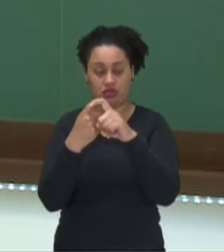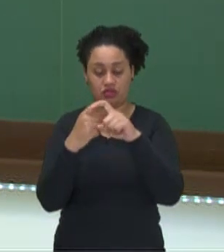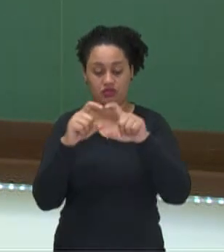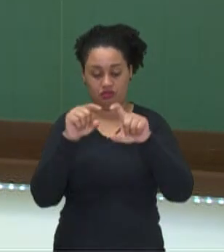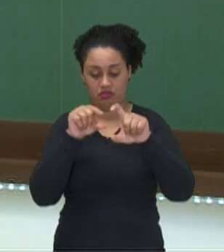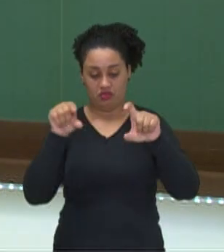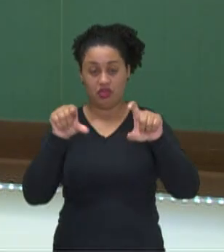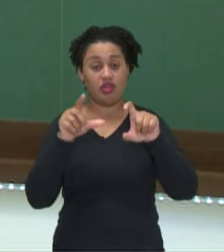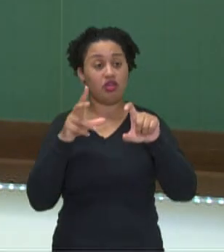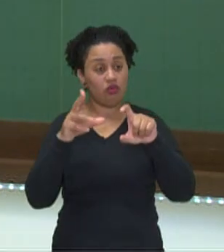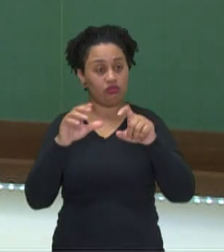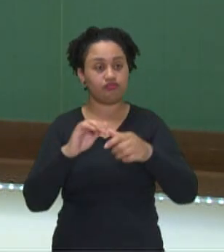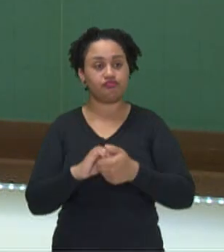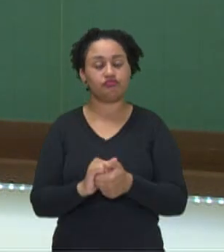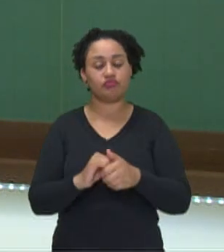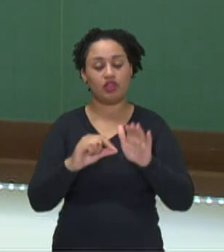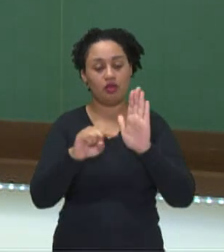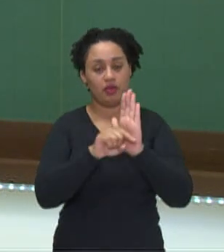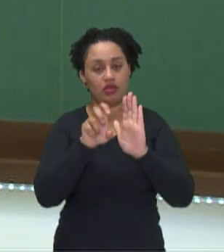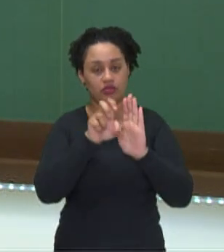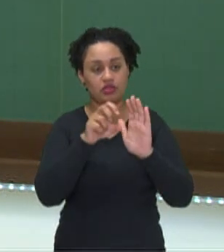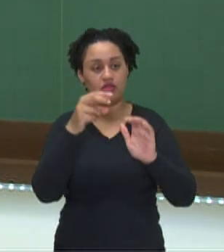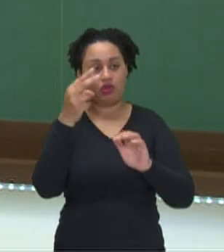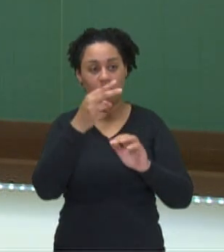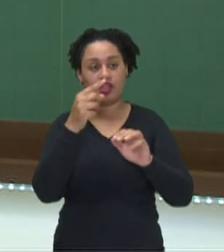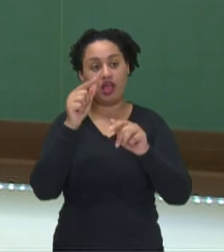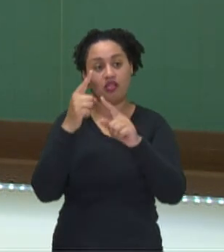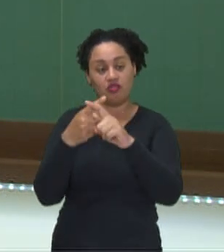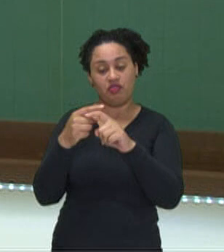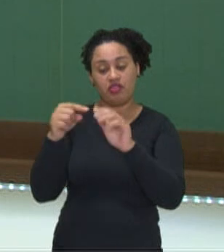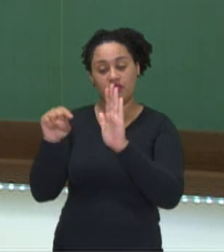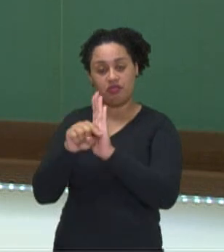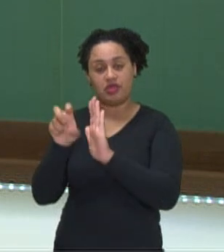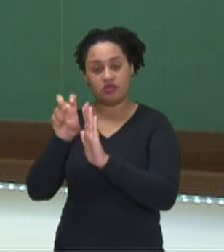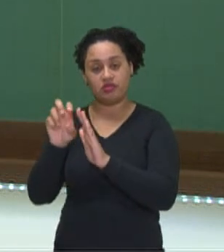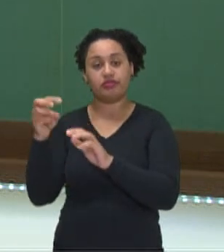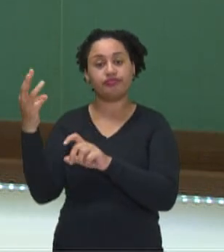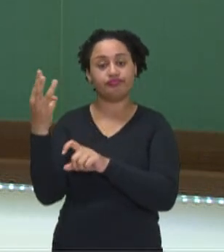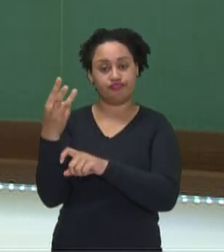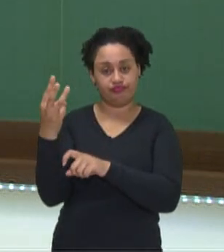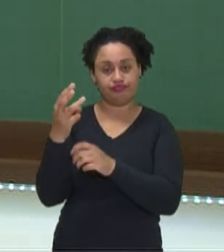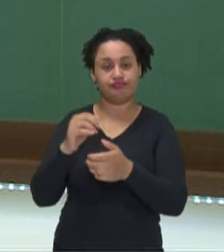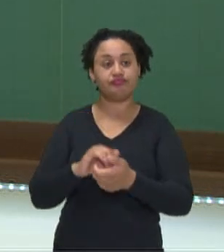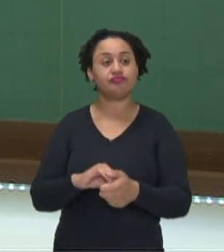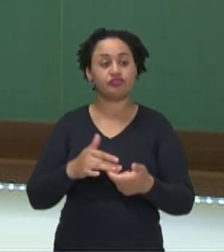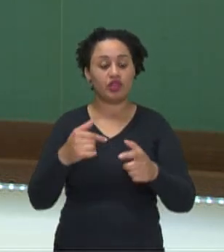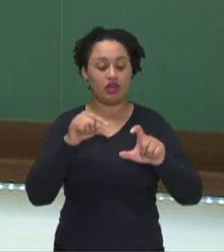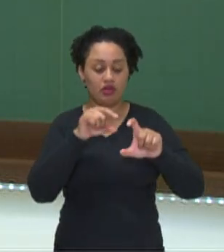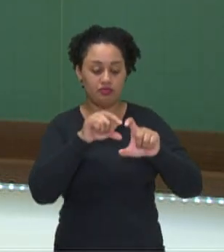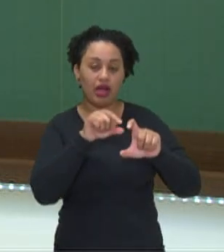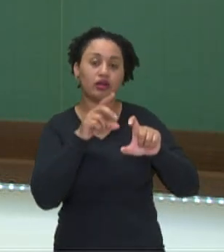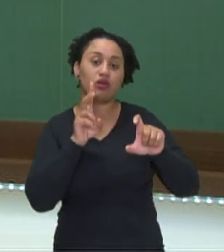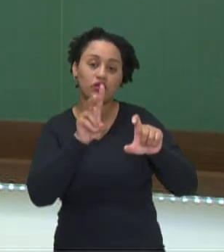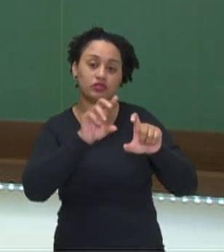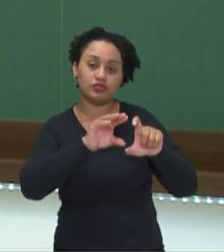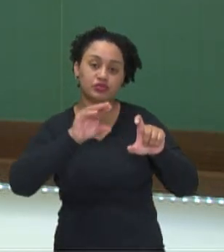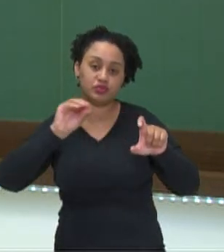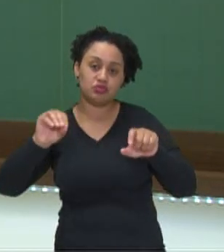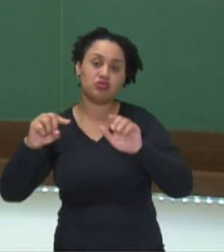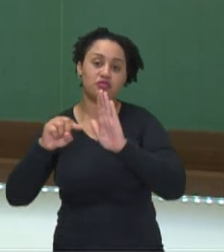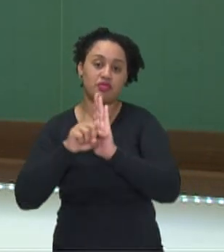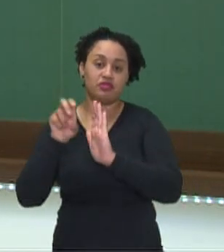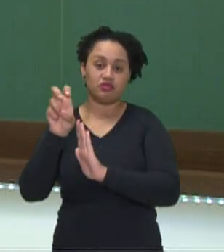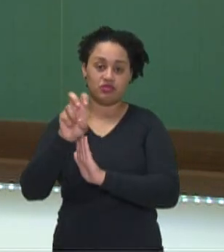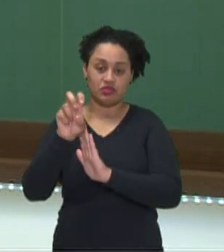base. Então, eu tenho menos 5 ao quadrado vezes menos 5 ao cubo. Nós conservamos a base, que é menos